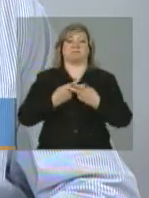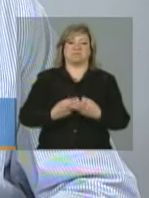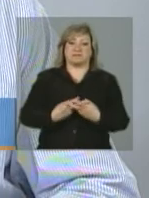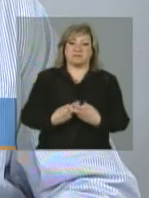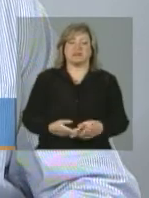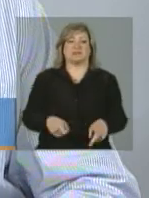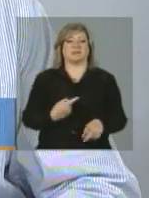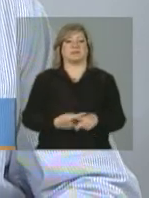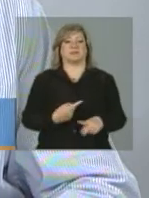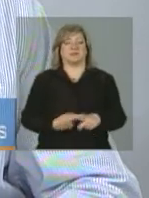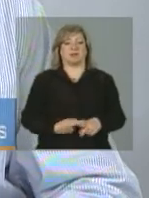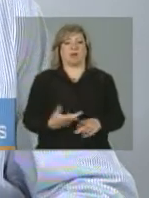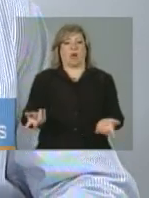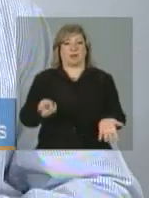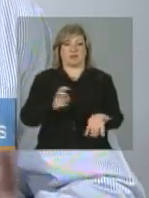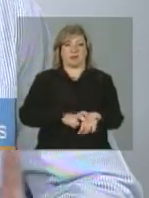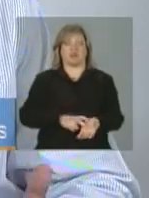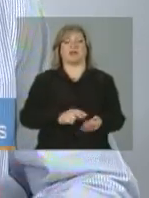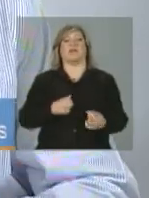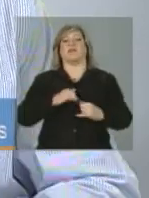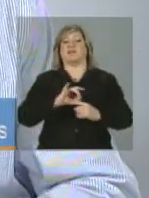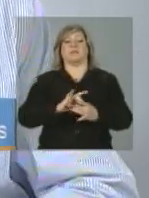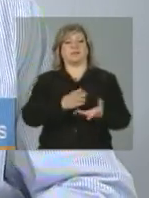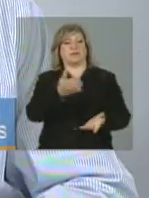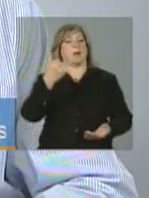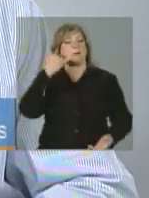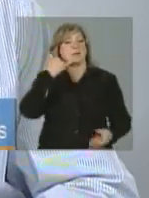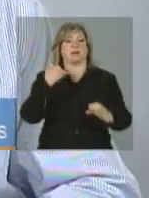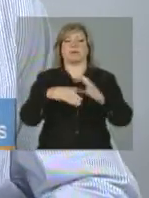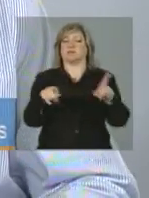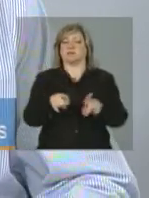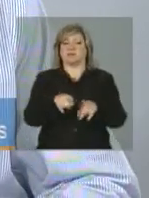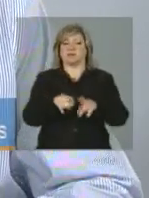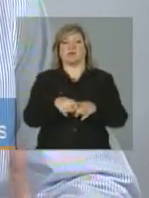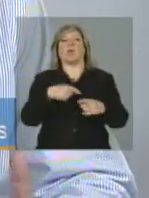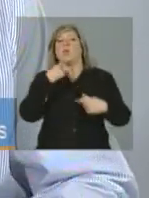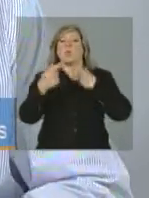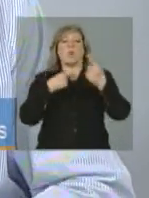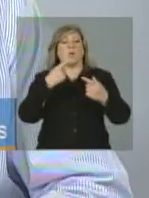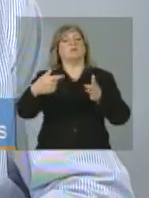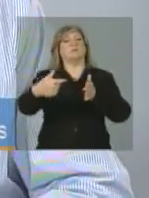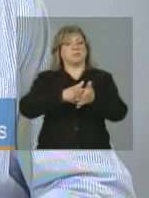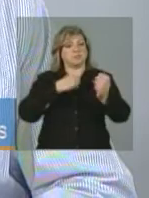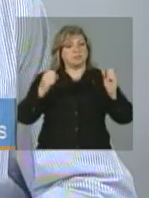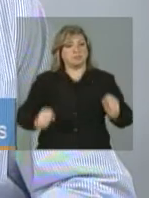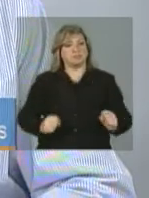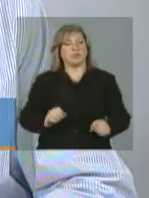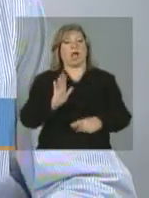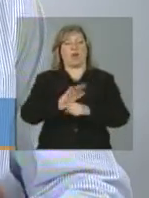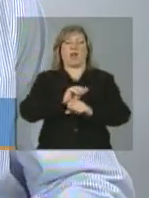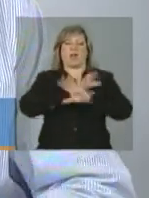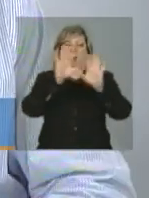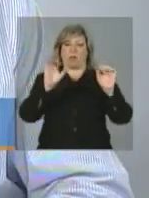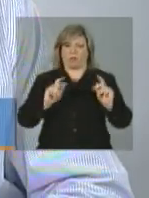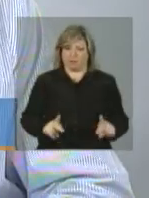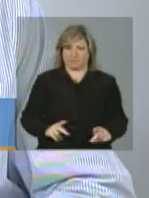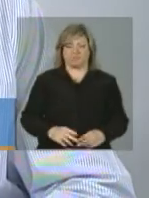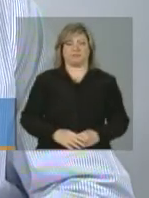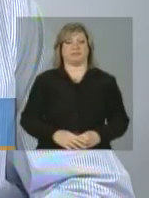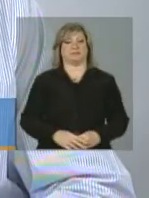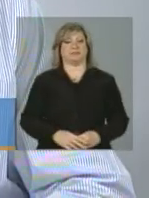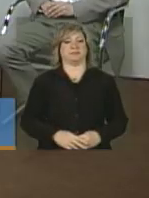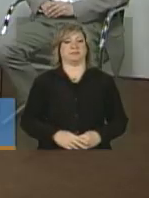manhã, dizer que nós estamos à disposição de todos os contatos que nós já passamos aqui para tentar tirar toda e qualquer dúvida que vocês tenham em relação à nova política de